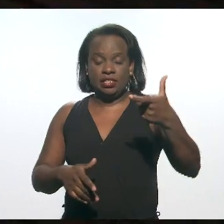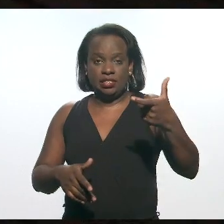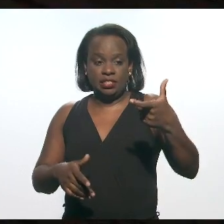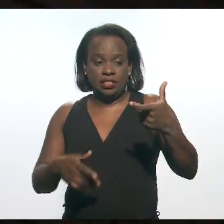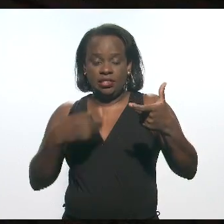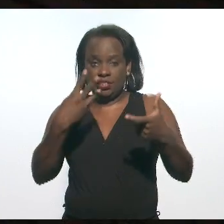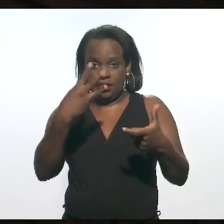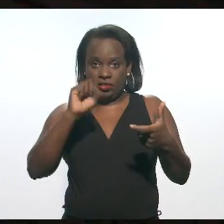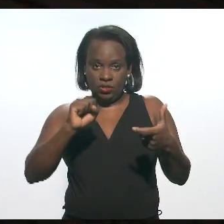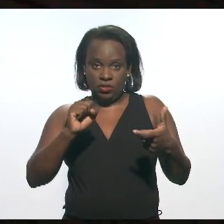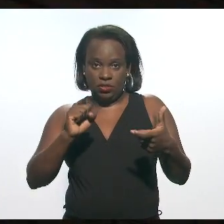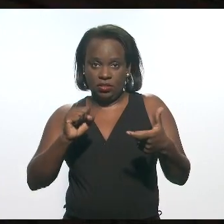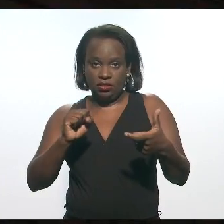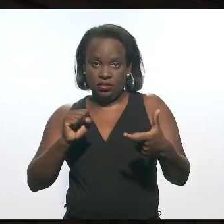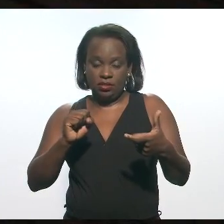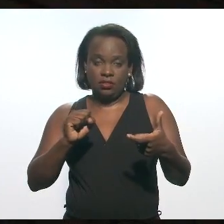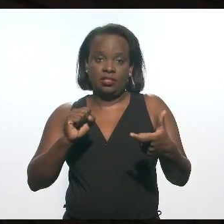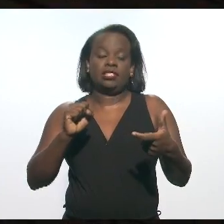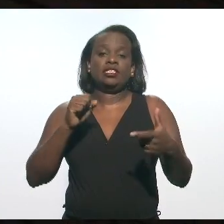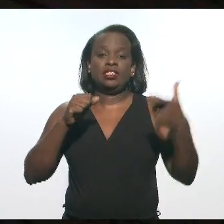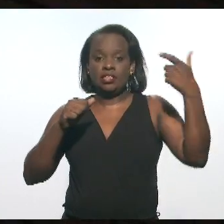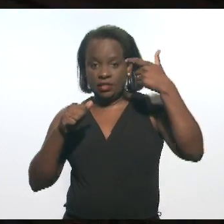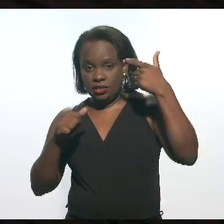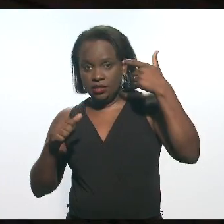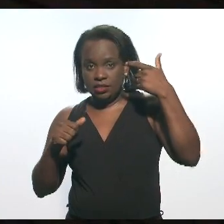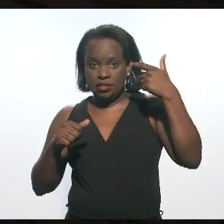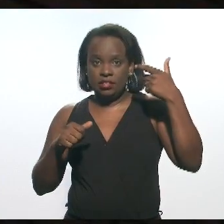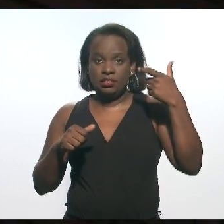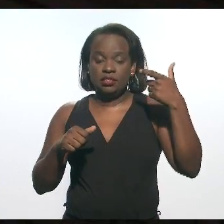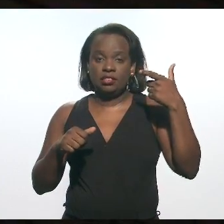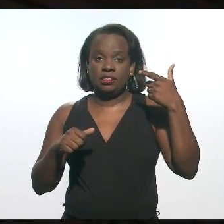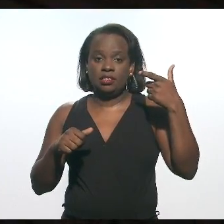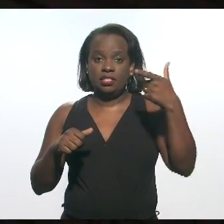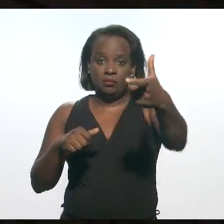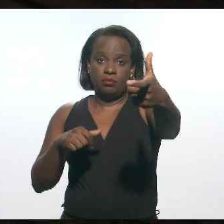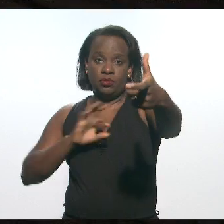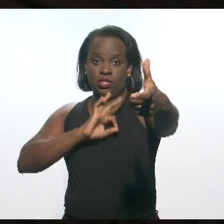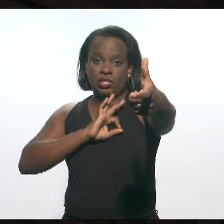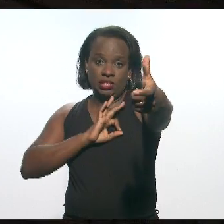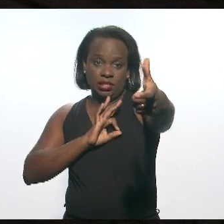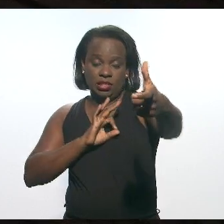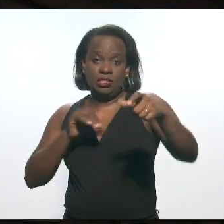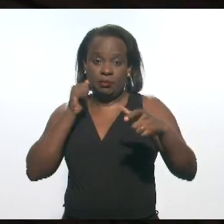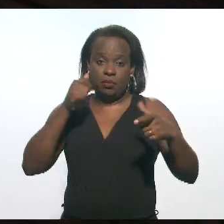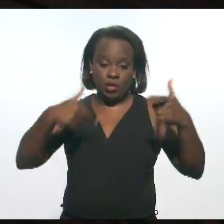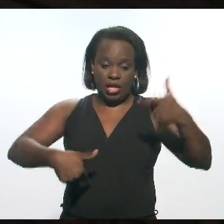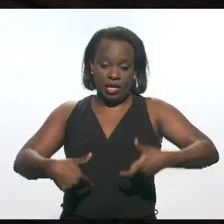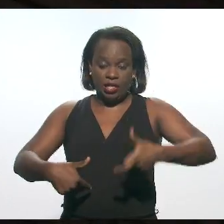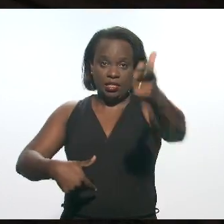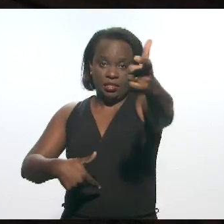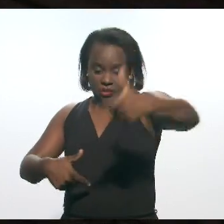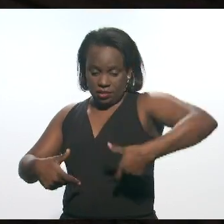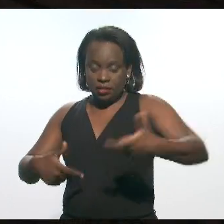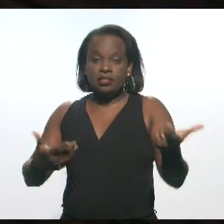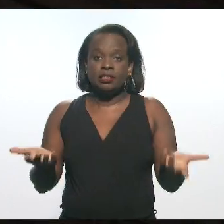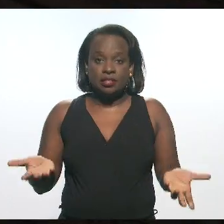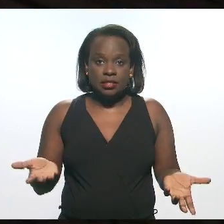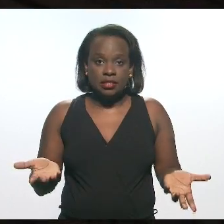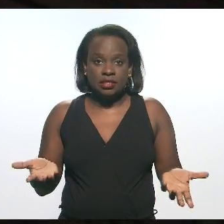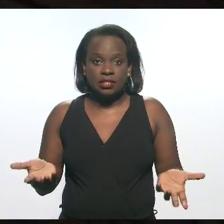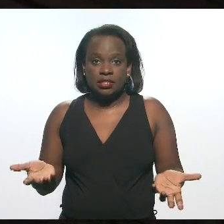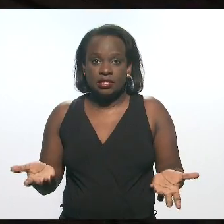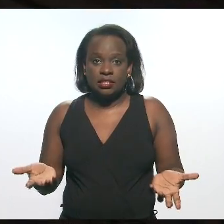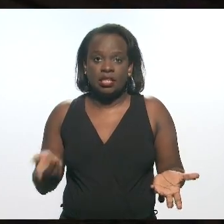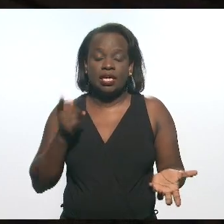um revólver 38 a concluir por favor e a ponta aquele revólver 38 para o policial e para a barriga daquela senhora grávida é